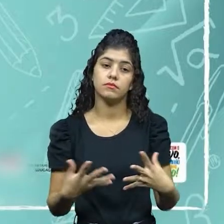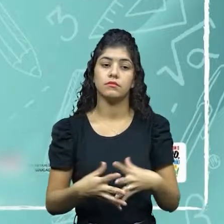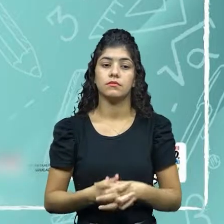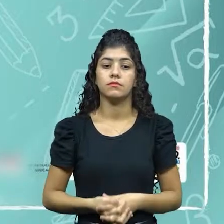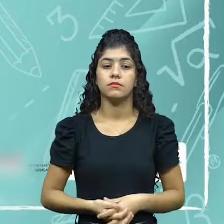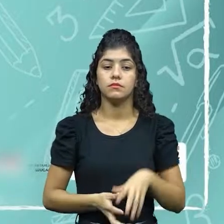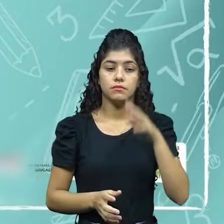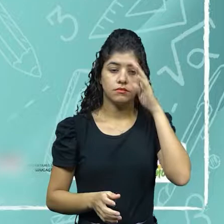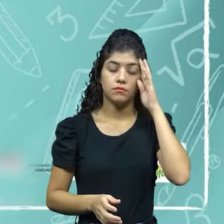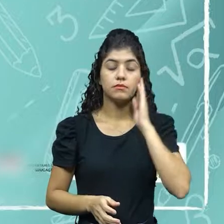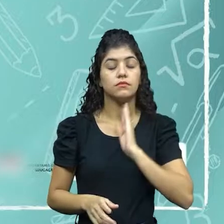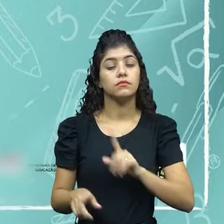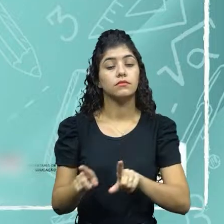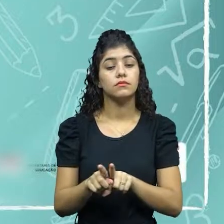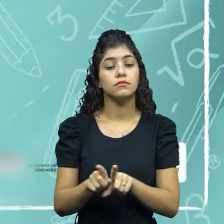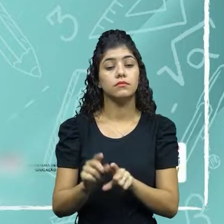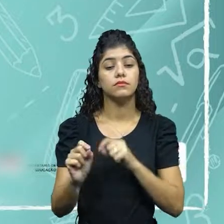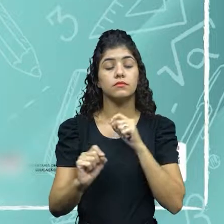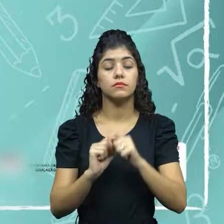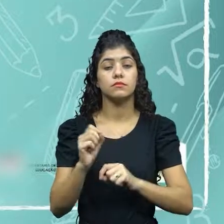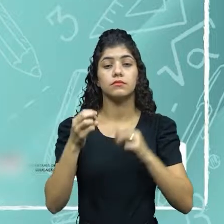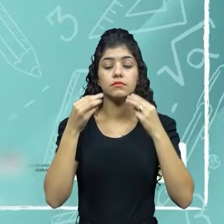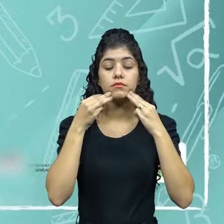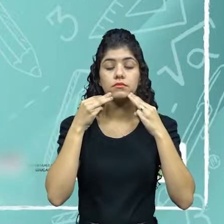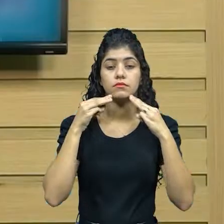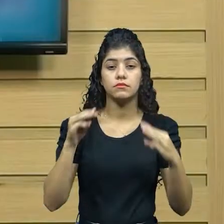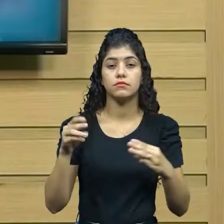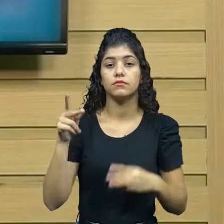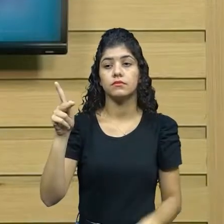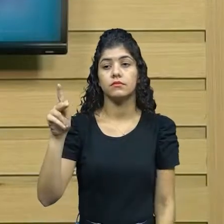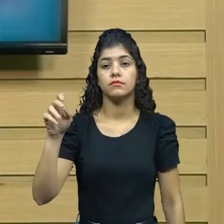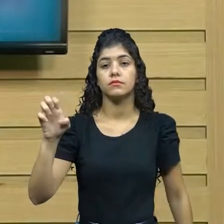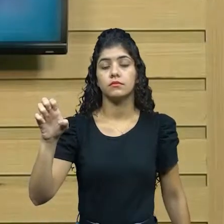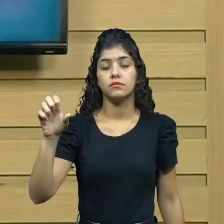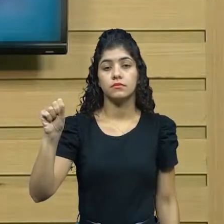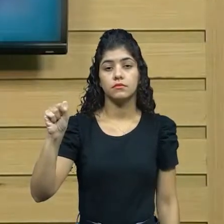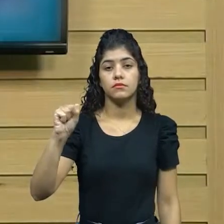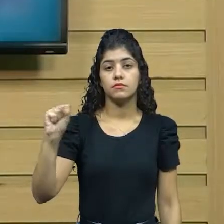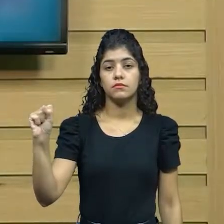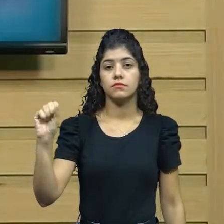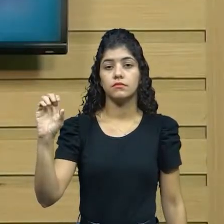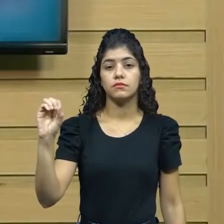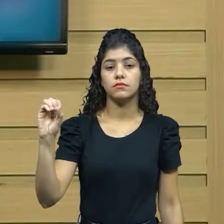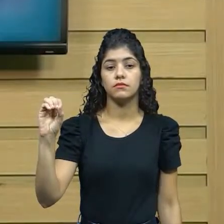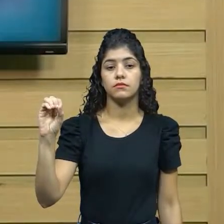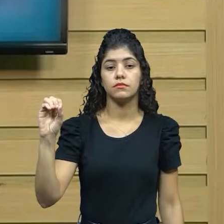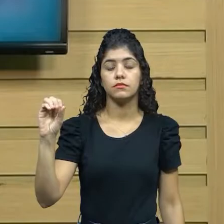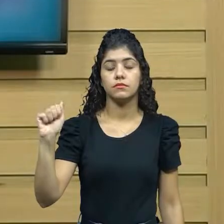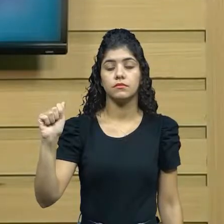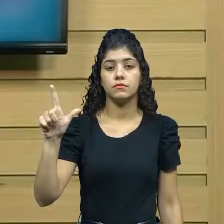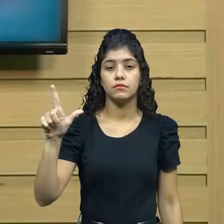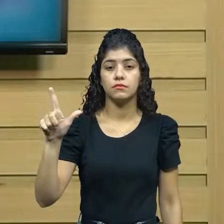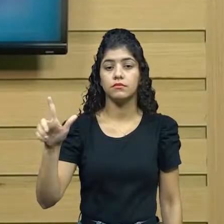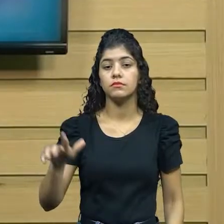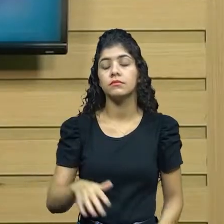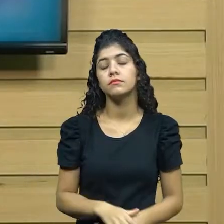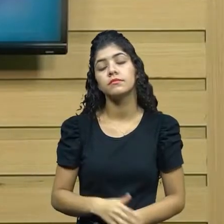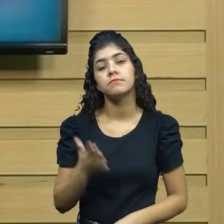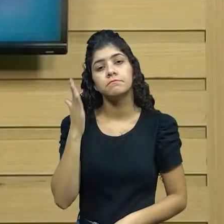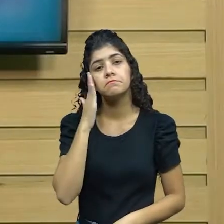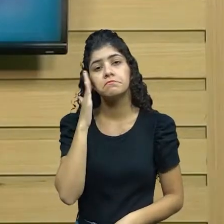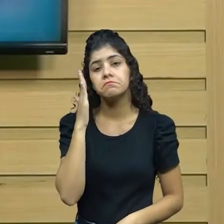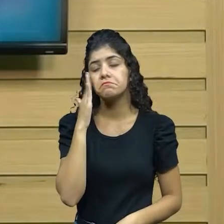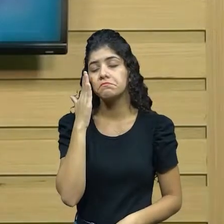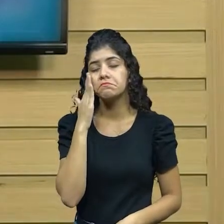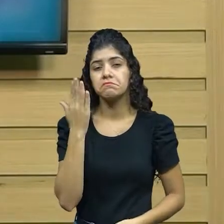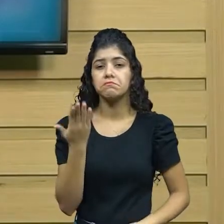A outro tipo de marketing, gente, é o marketing pessoal. O que é o marketing pessoal? Às vezes, talvez não entenda isso